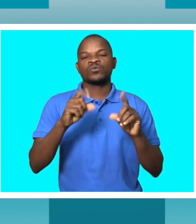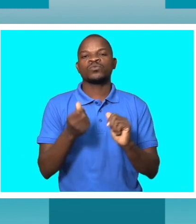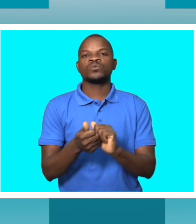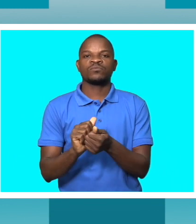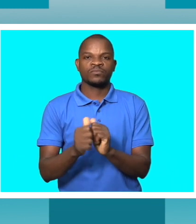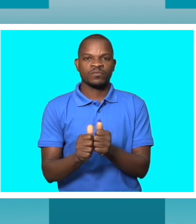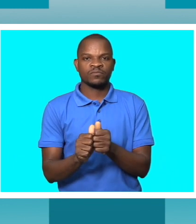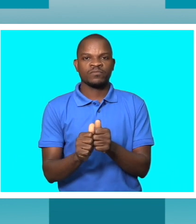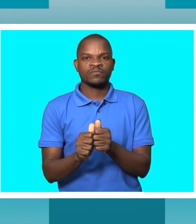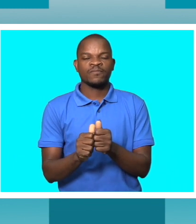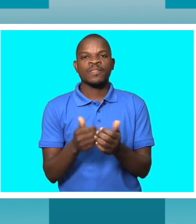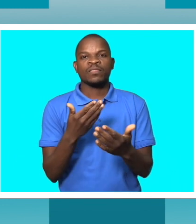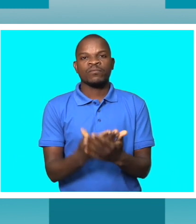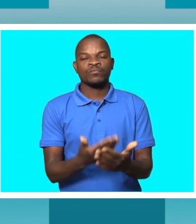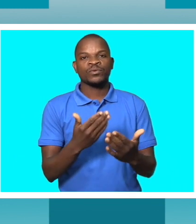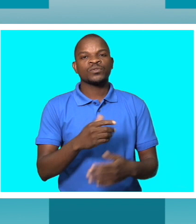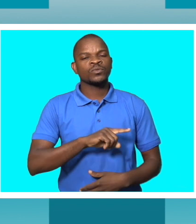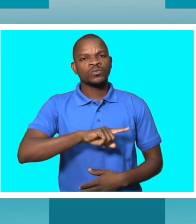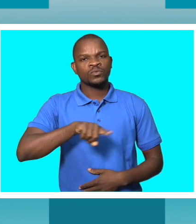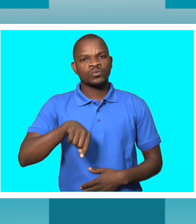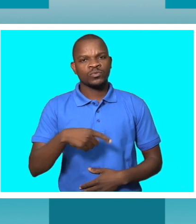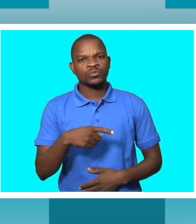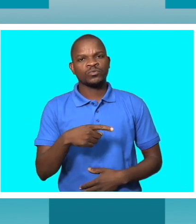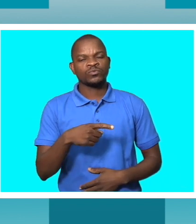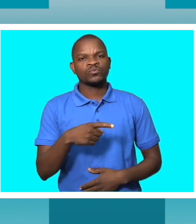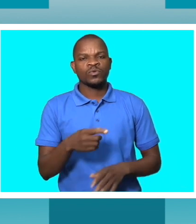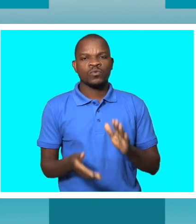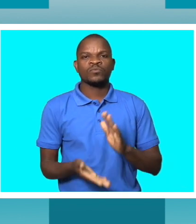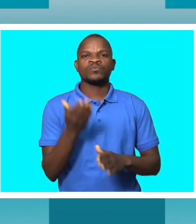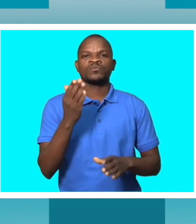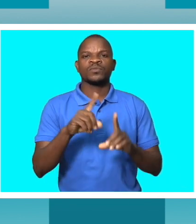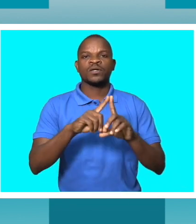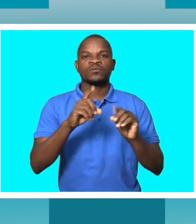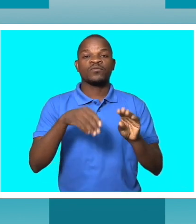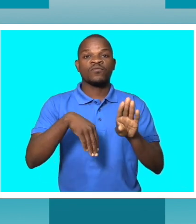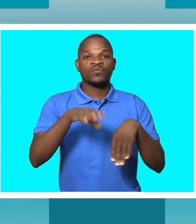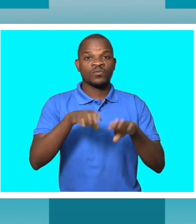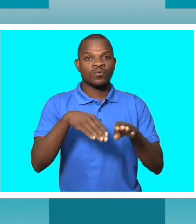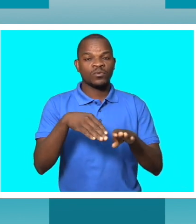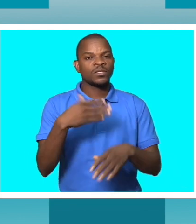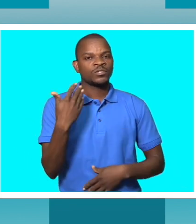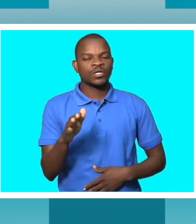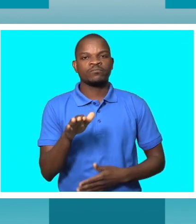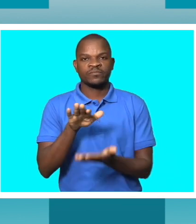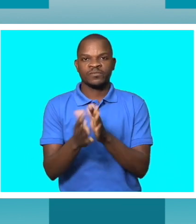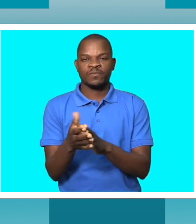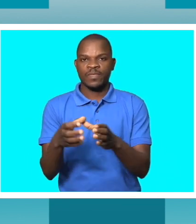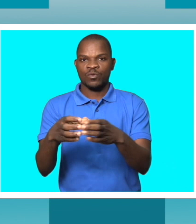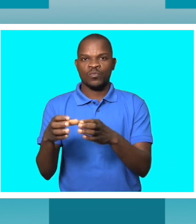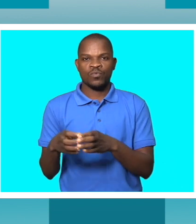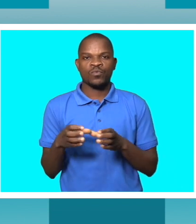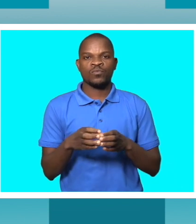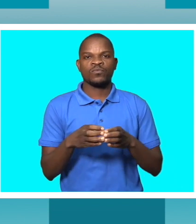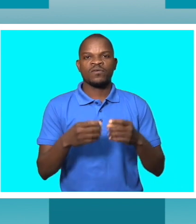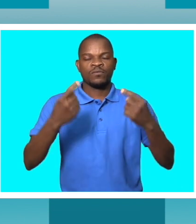É por isso que entramos para o futebol, criamos logo